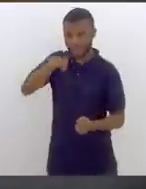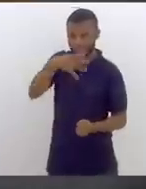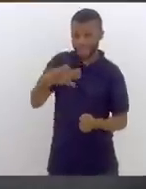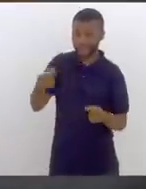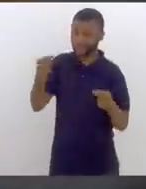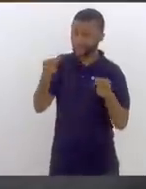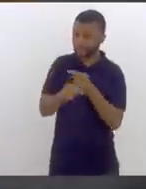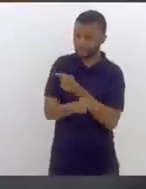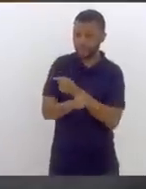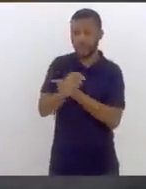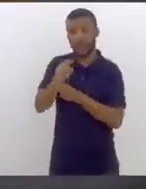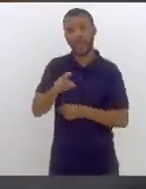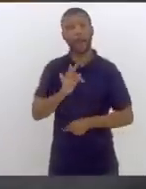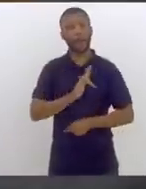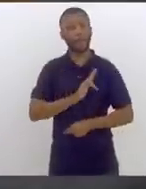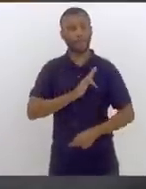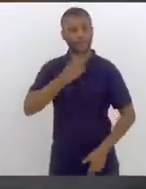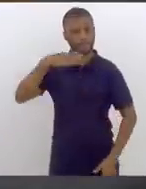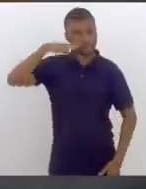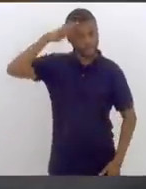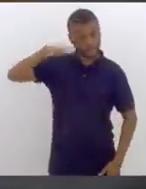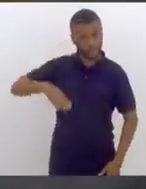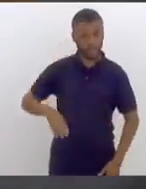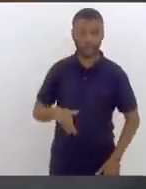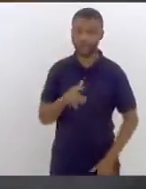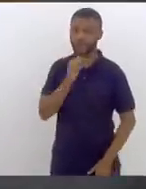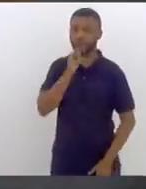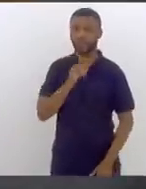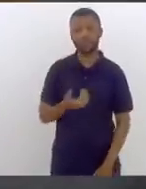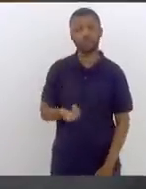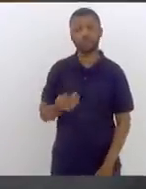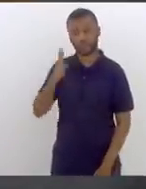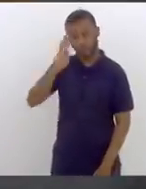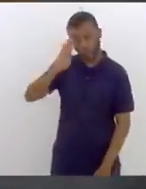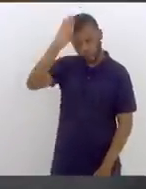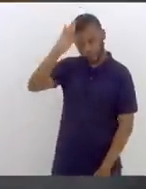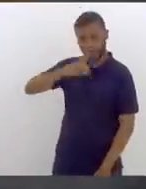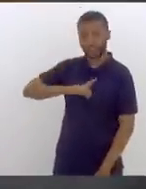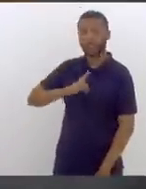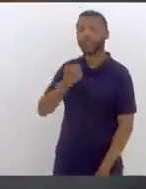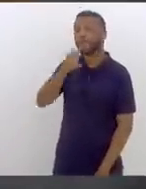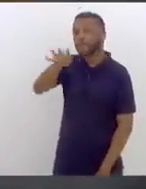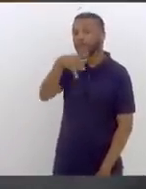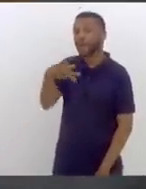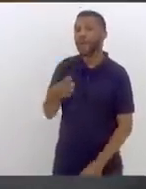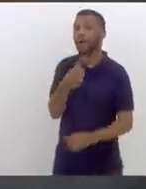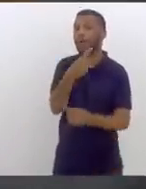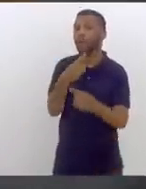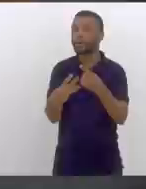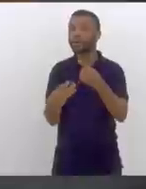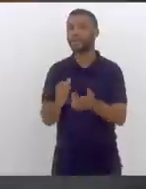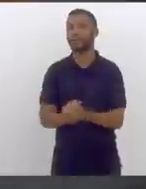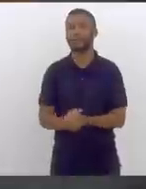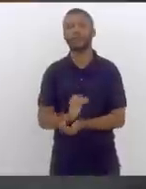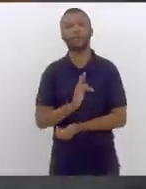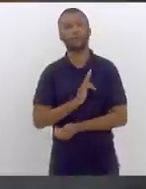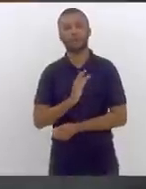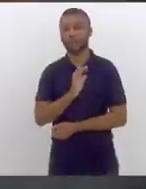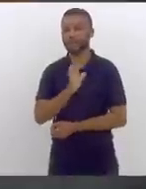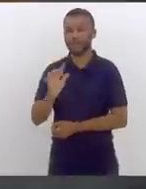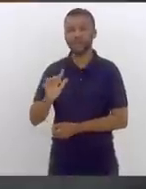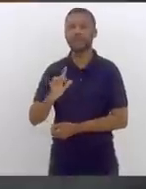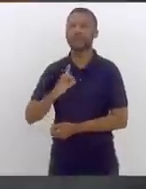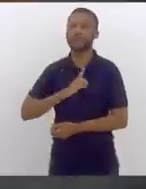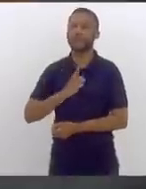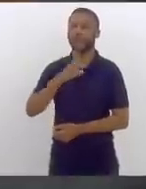Nossa foi irmão a gente são Bombeiro Militar tem escalar um por três policial civil tem escala 1 por